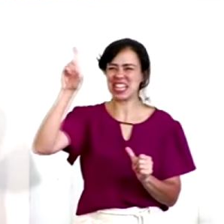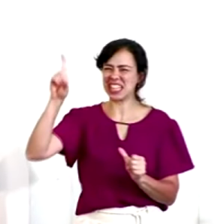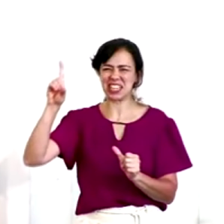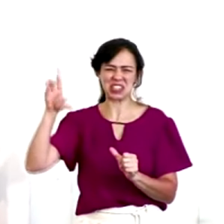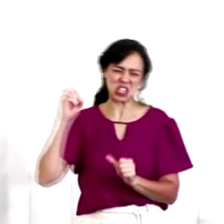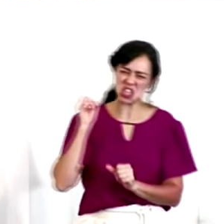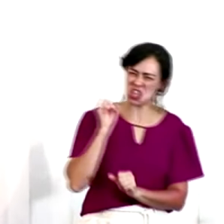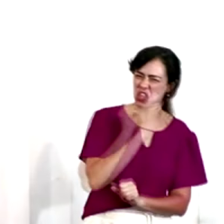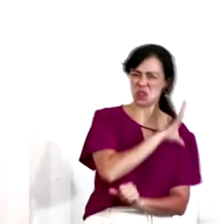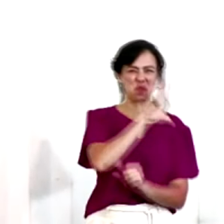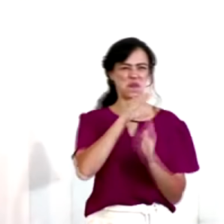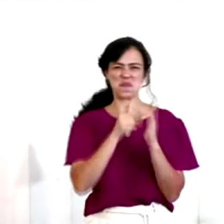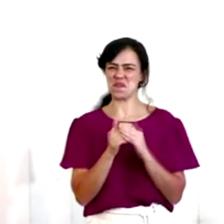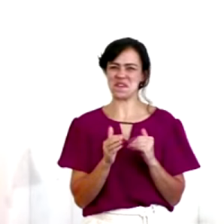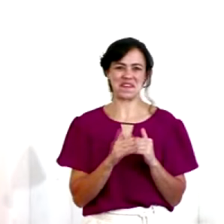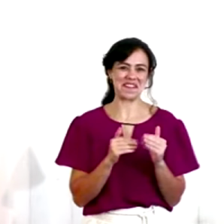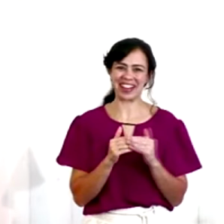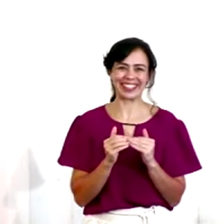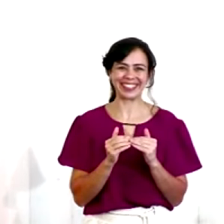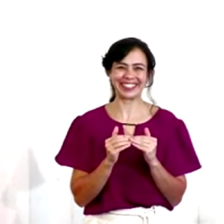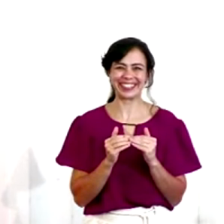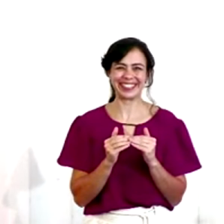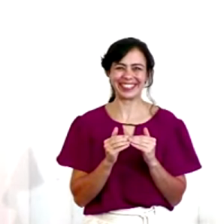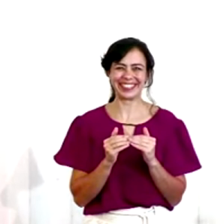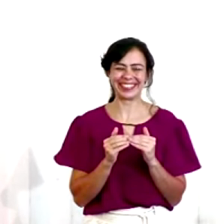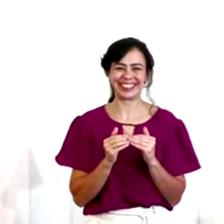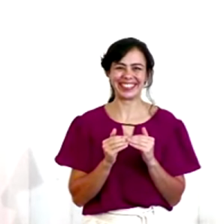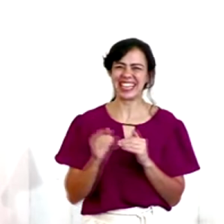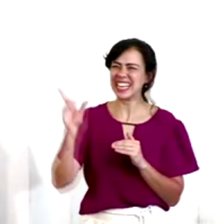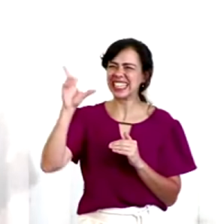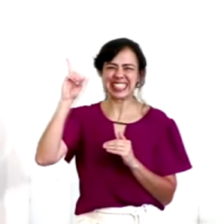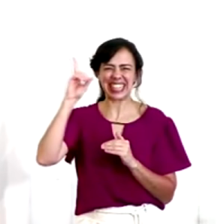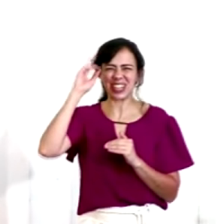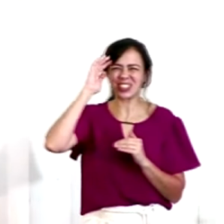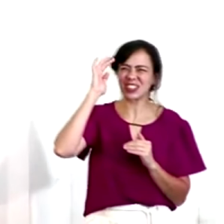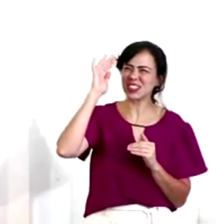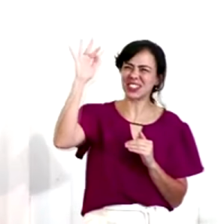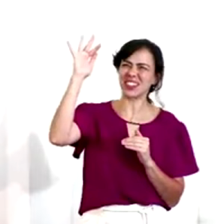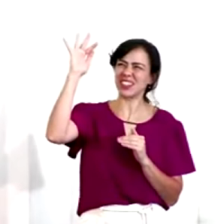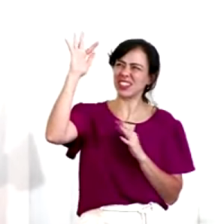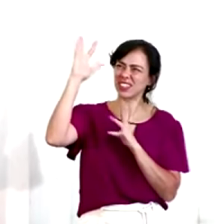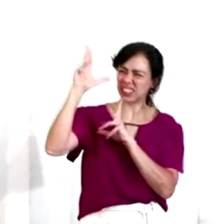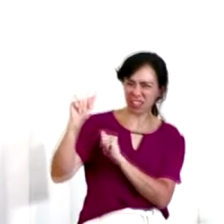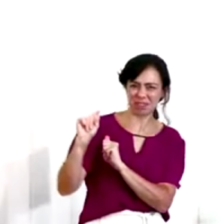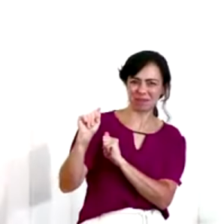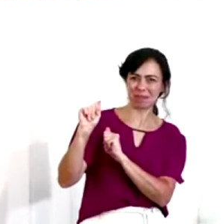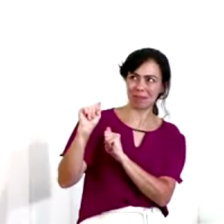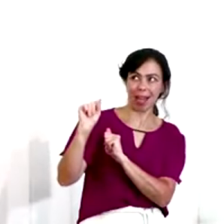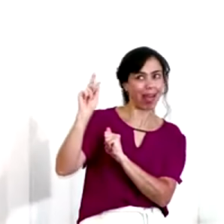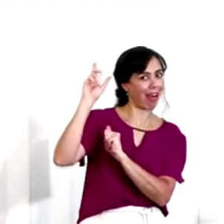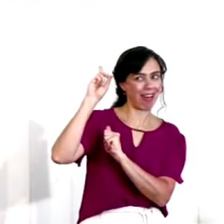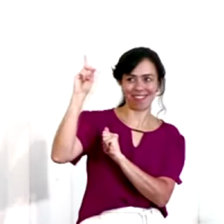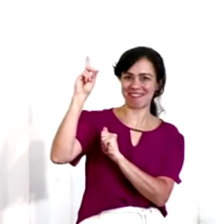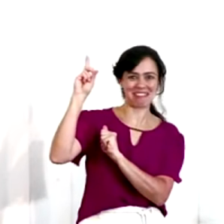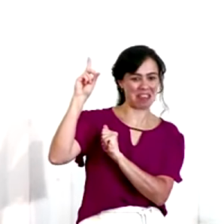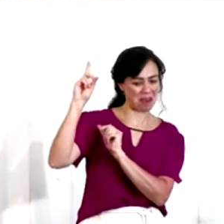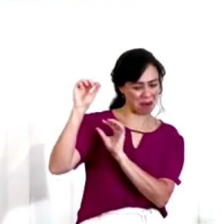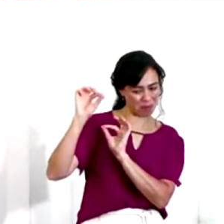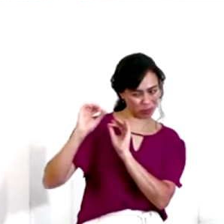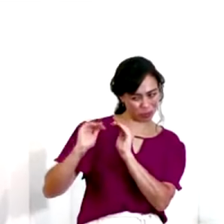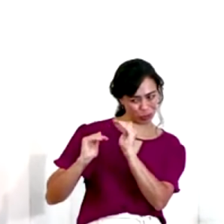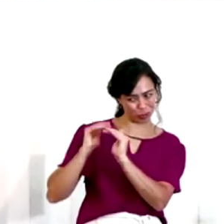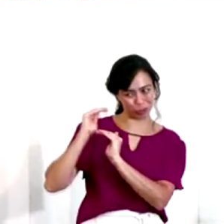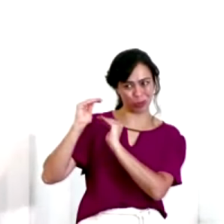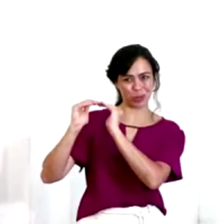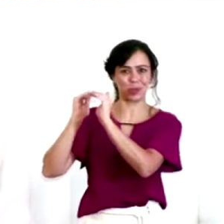Nosso Deus é um Deus que faz com que sonhos sejam restaurados.